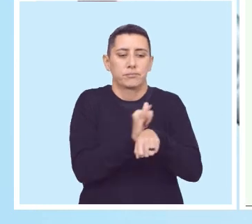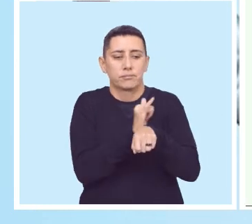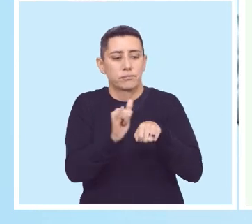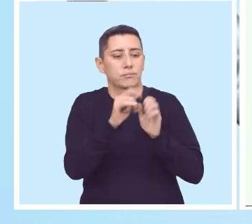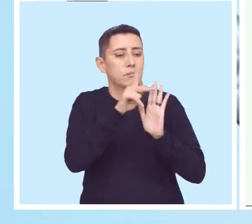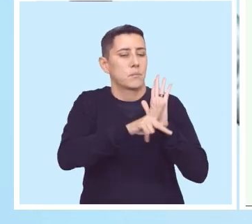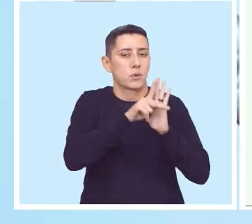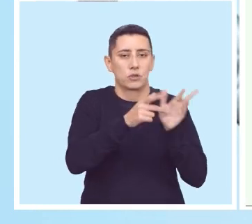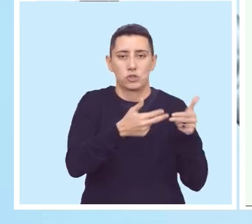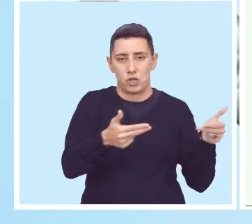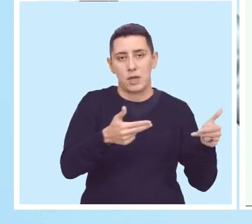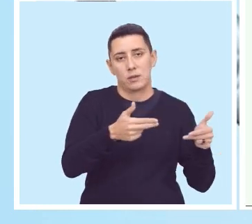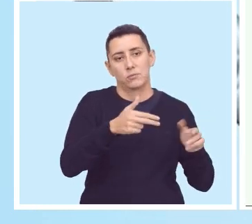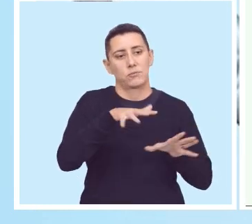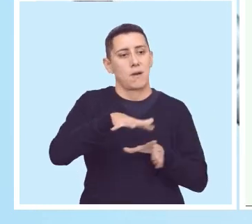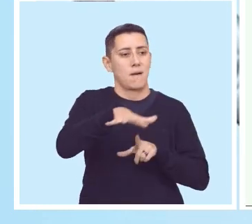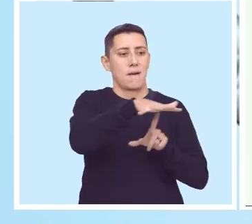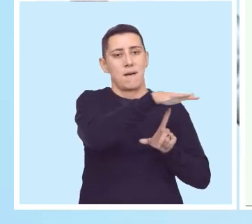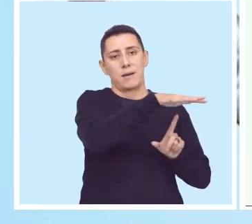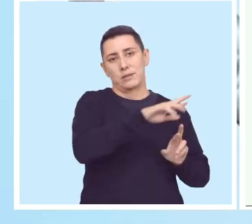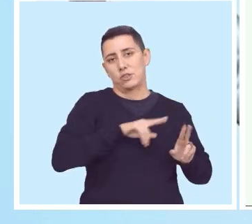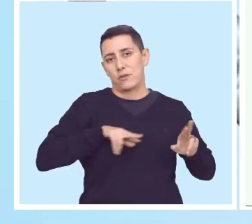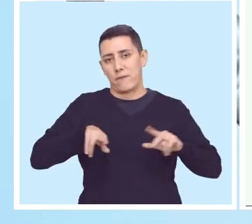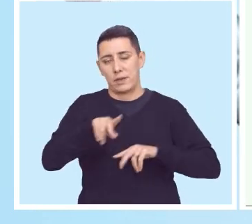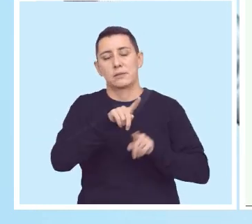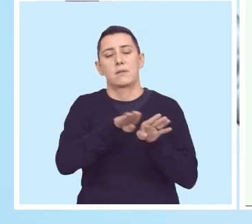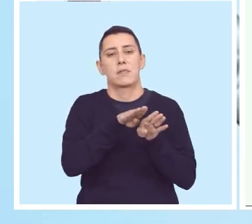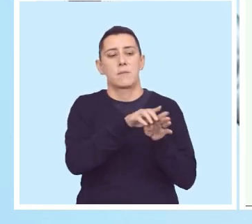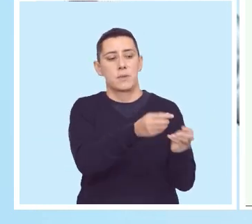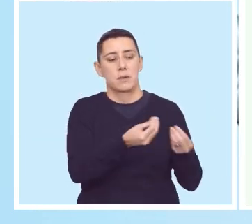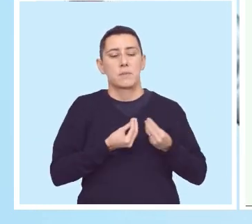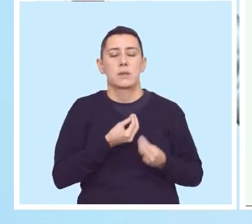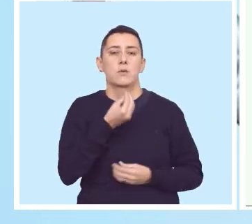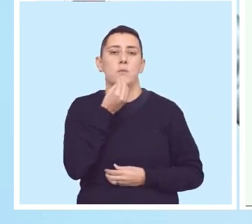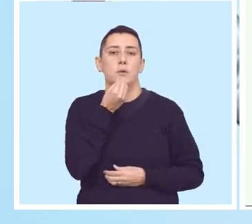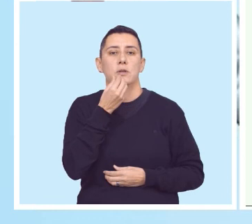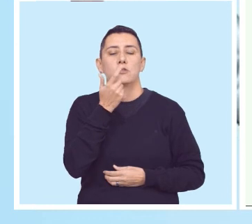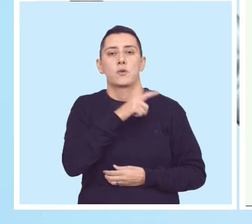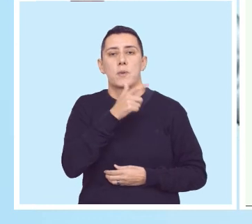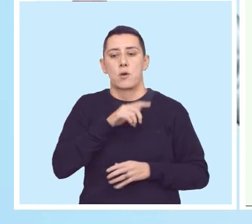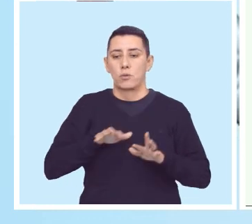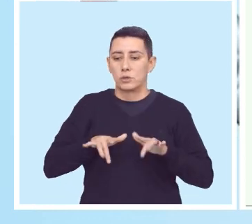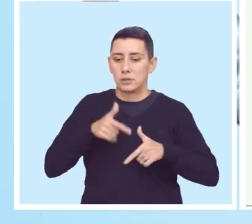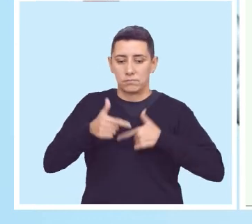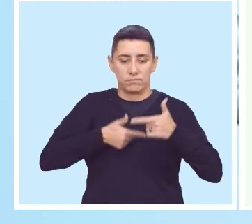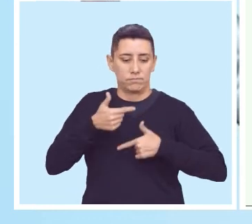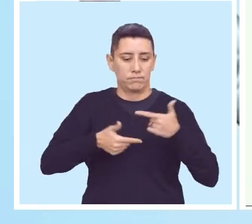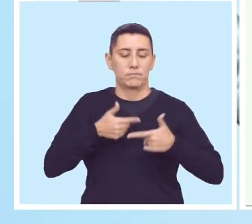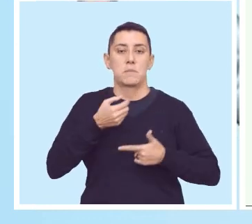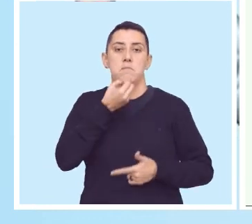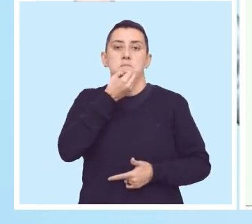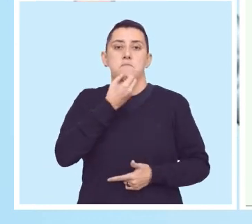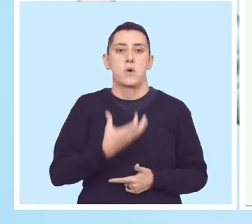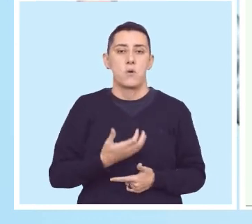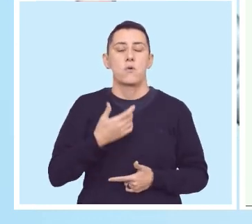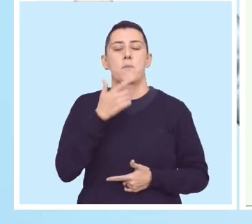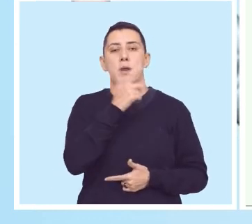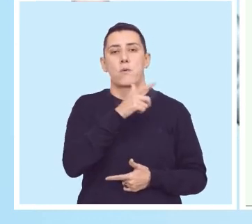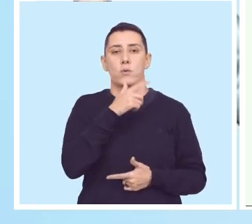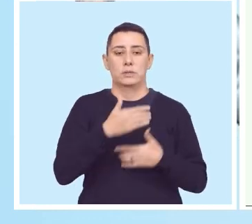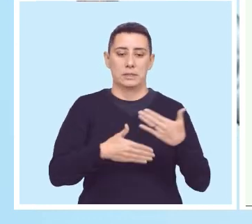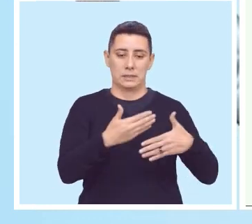e também que permitiu com que nós tivéssemos um ambiente muito bom para o desenvolvimento do